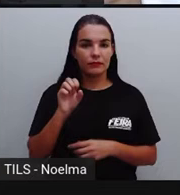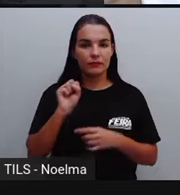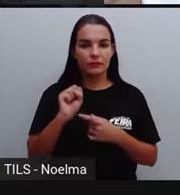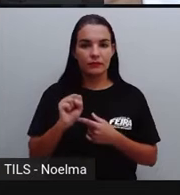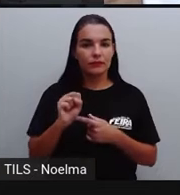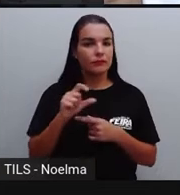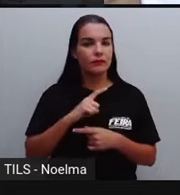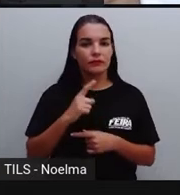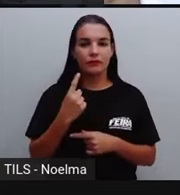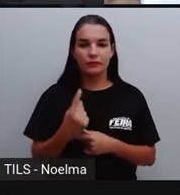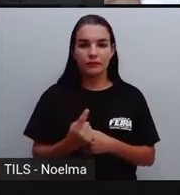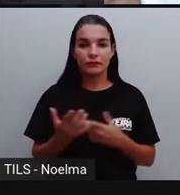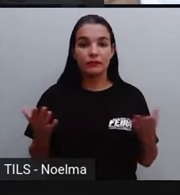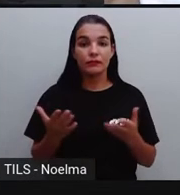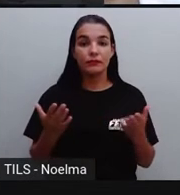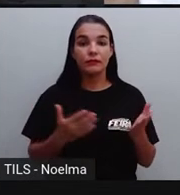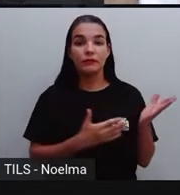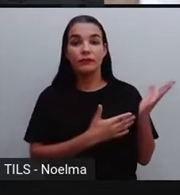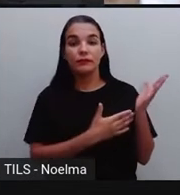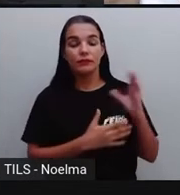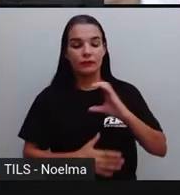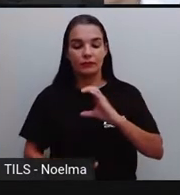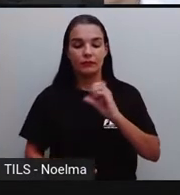que apareceu agora, vamos ler junto com a Pró.